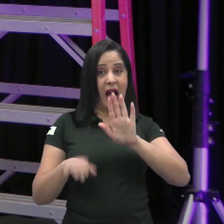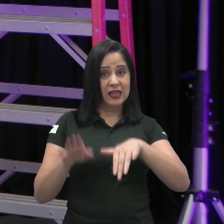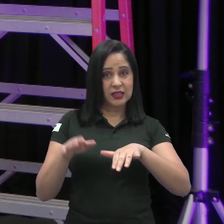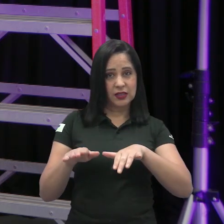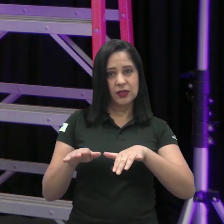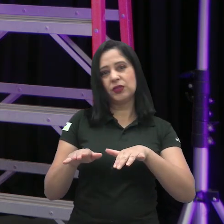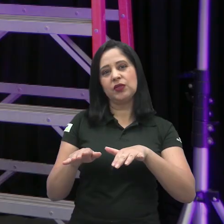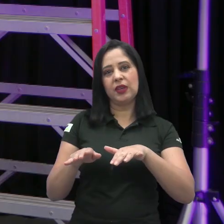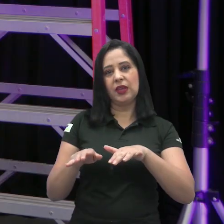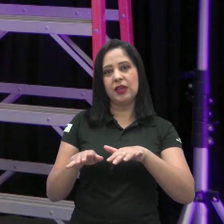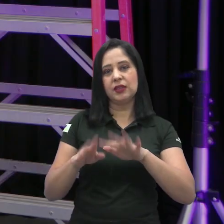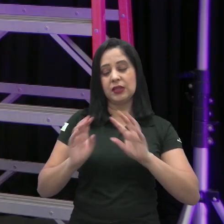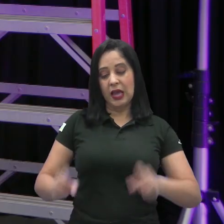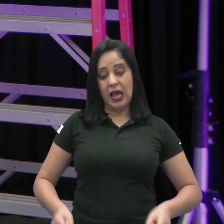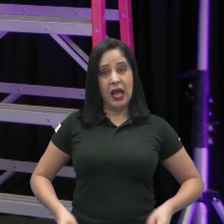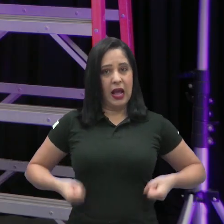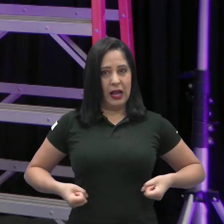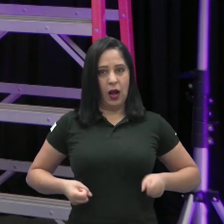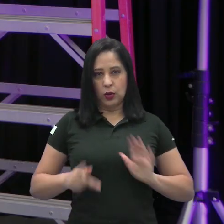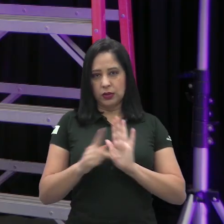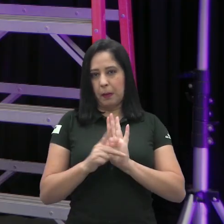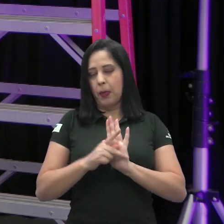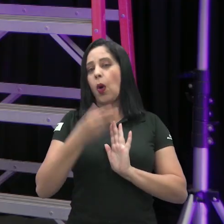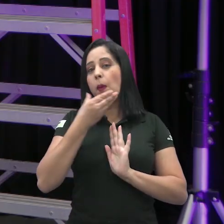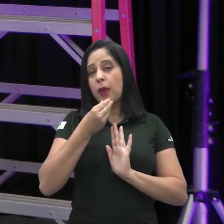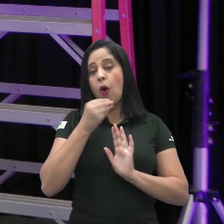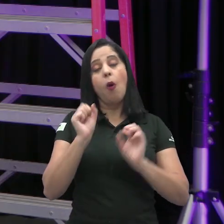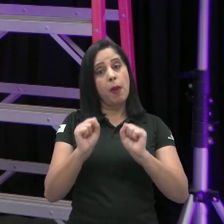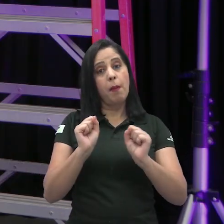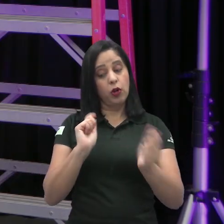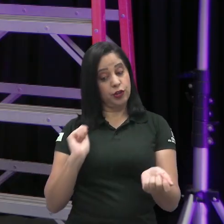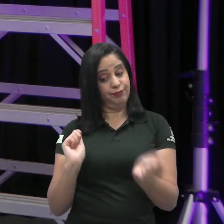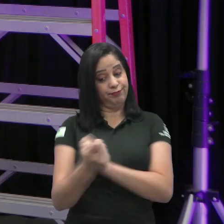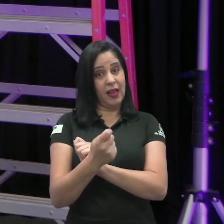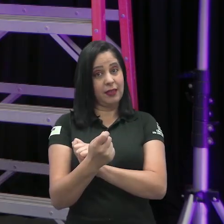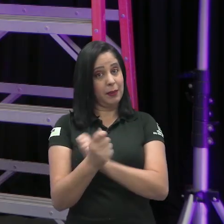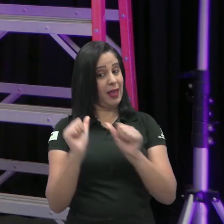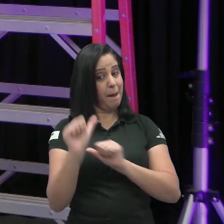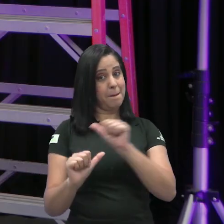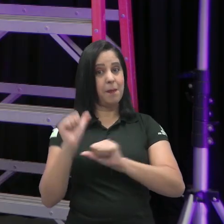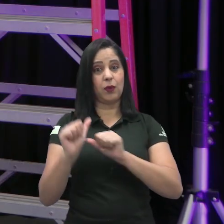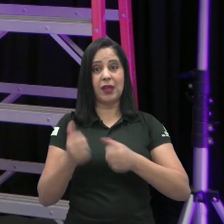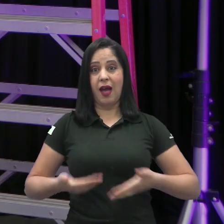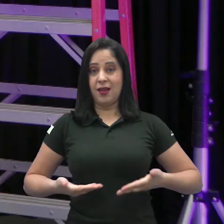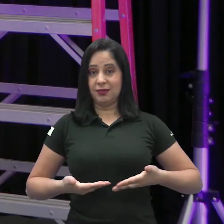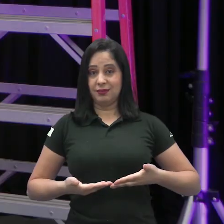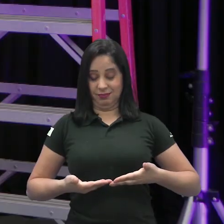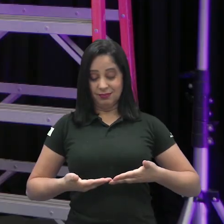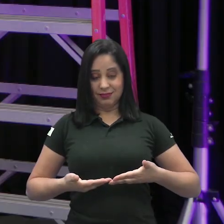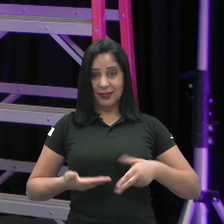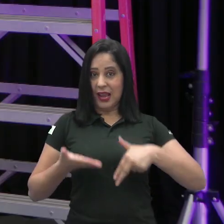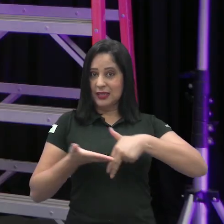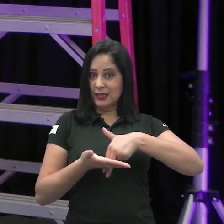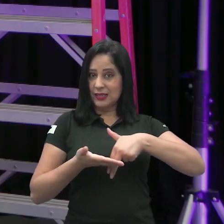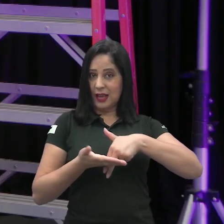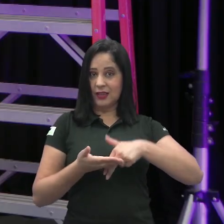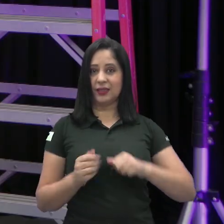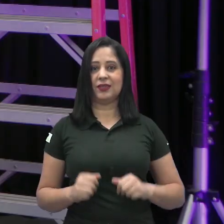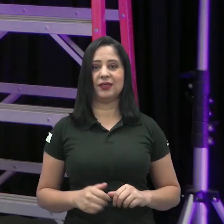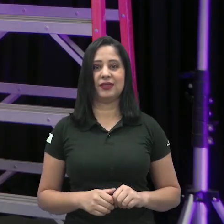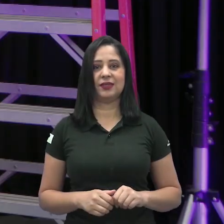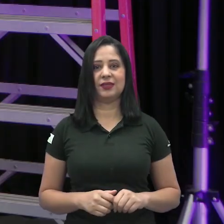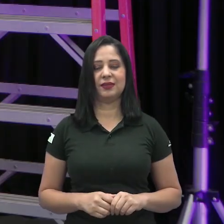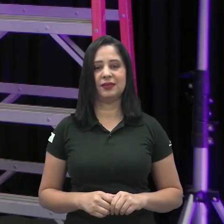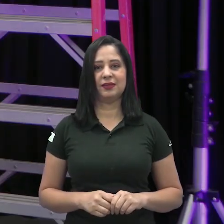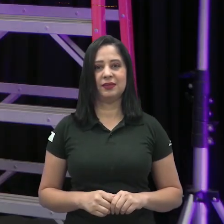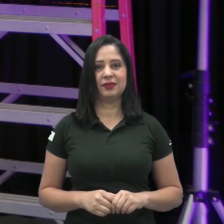calças masculinas, com tamanhos maiores, você consiga fazer uma saia para você, mas fica um topinho. Então, ele